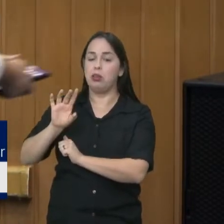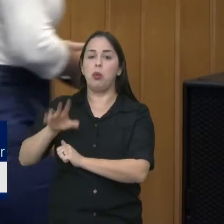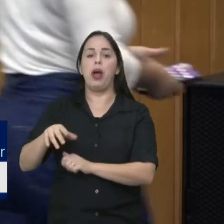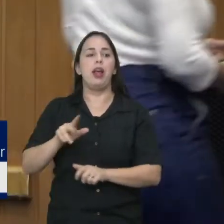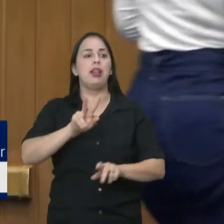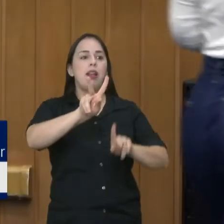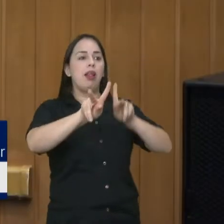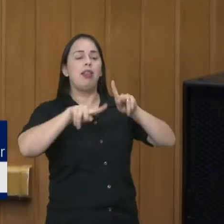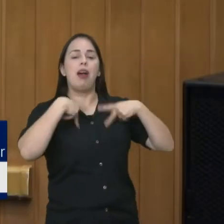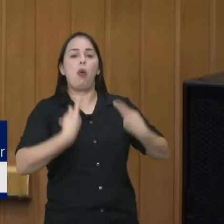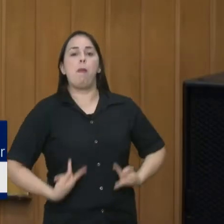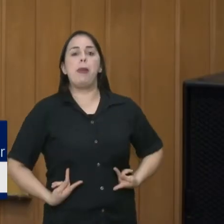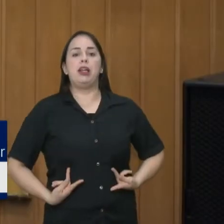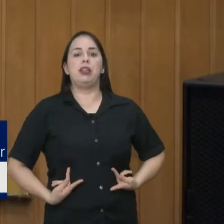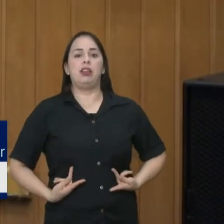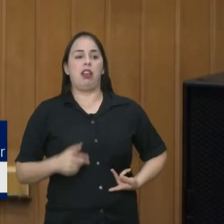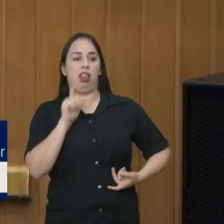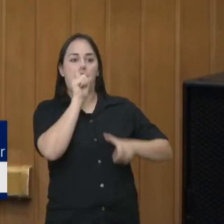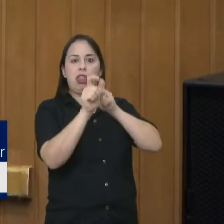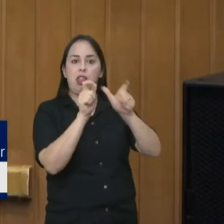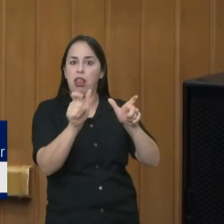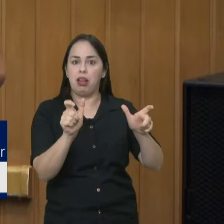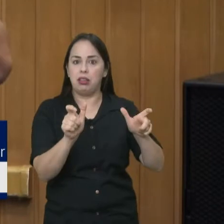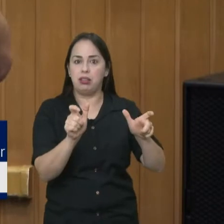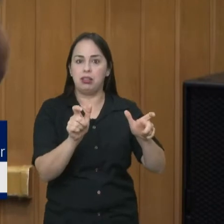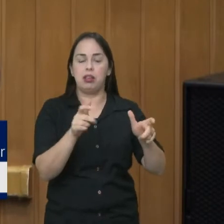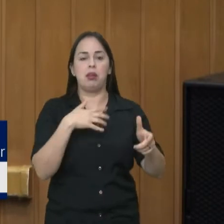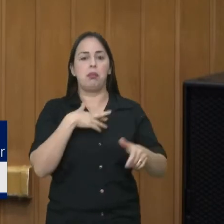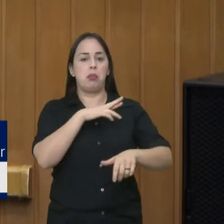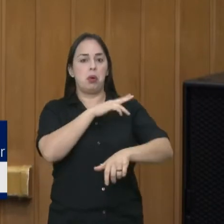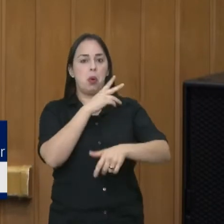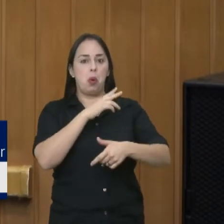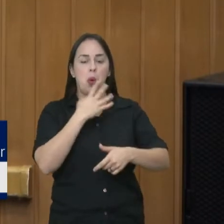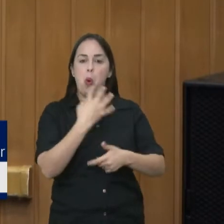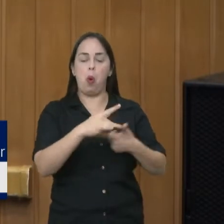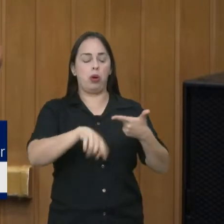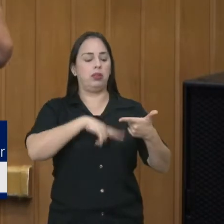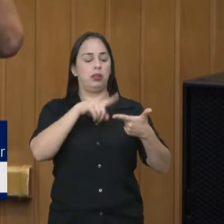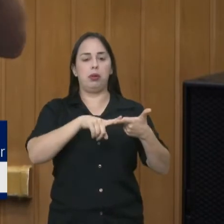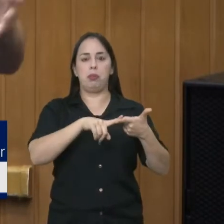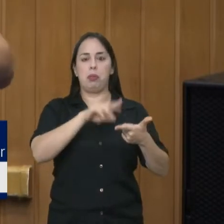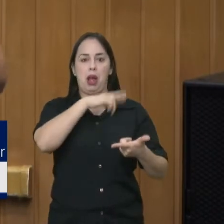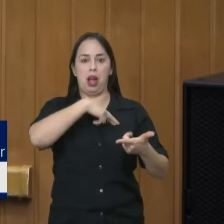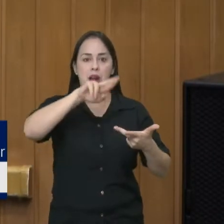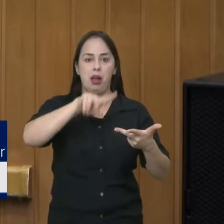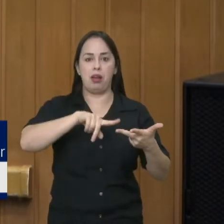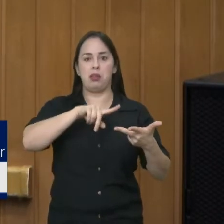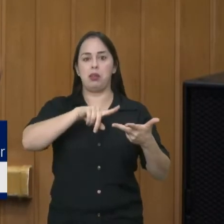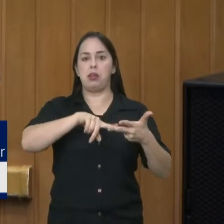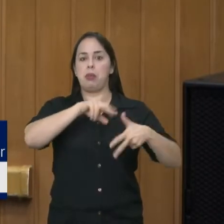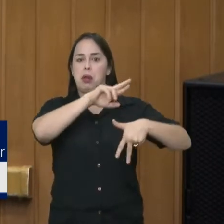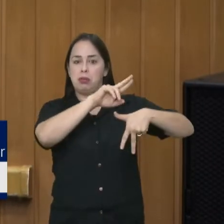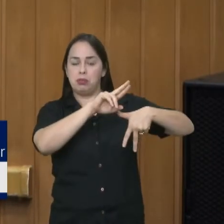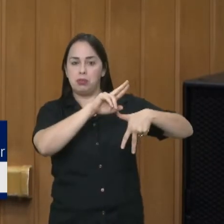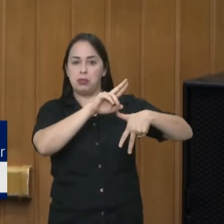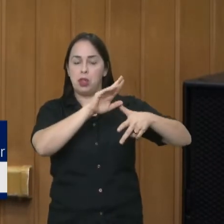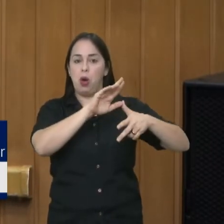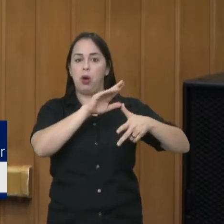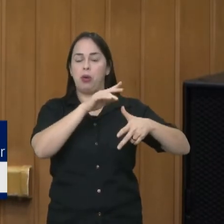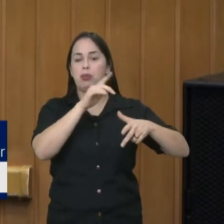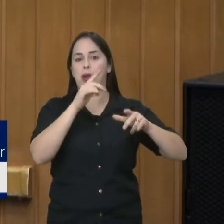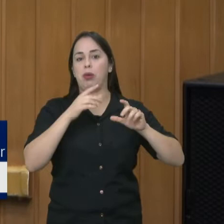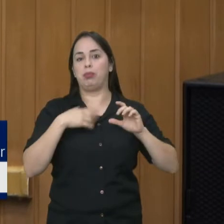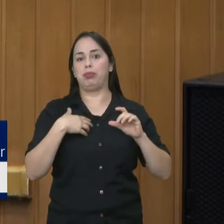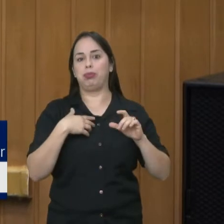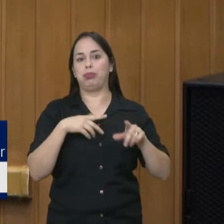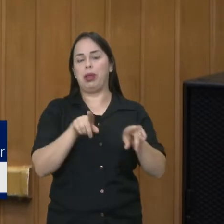ser vítima de uma ofensa desse tipo. Seja por cor, por credo, por opção sexual, por qualquer coisa,